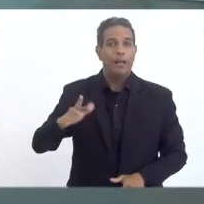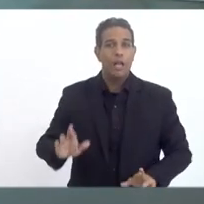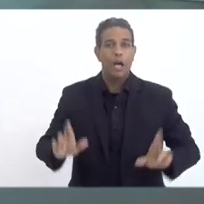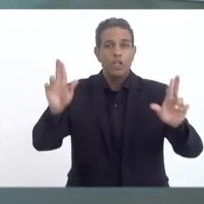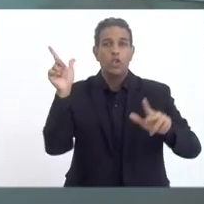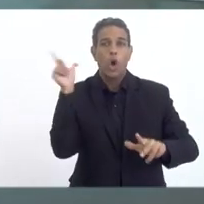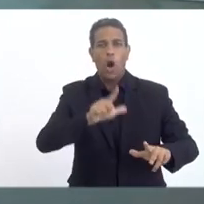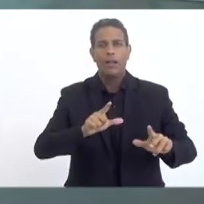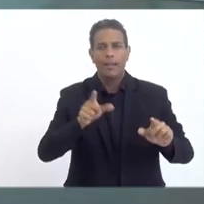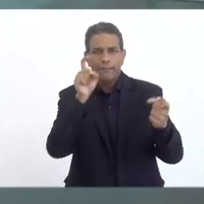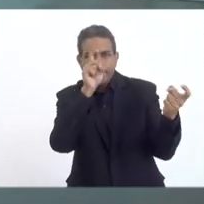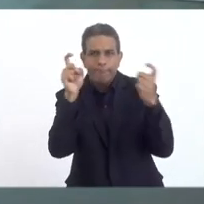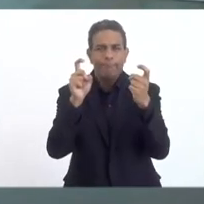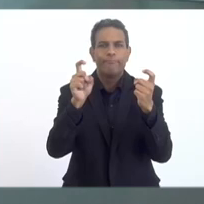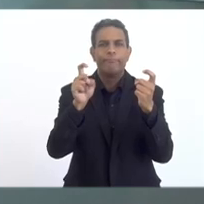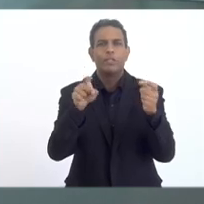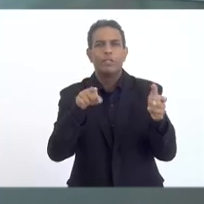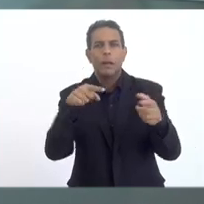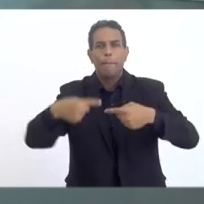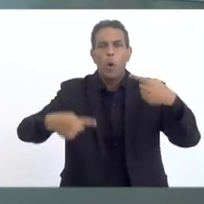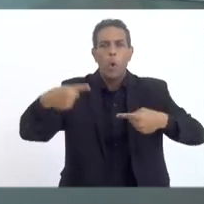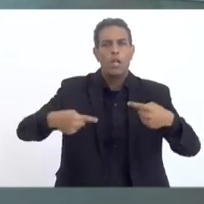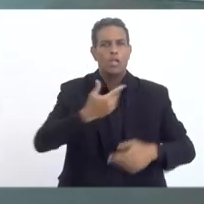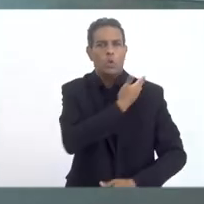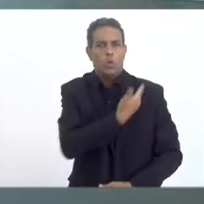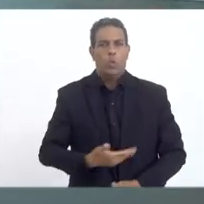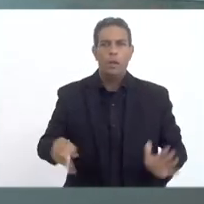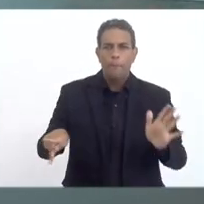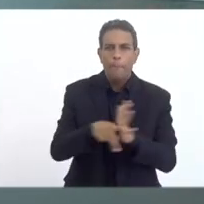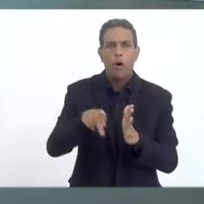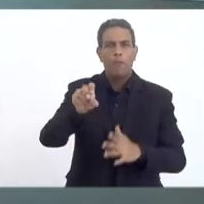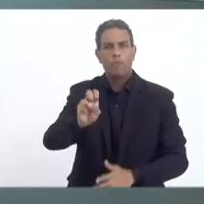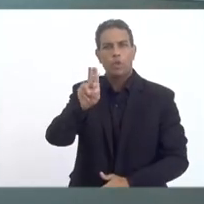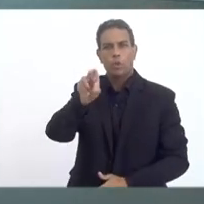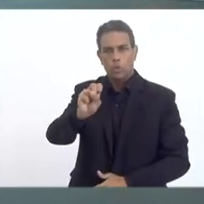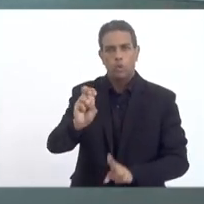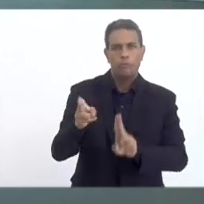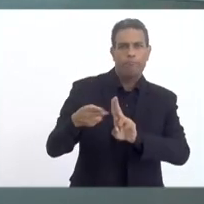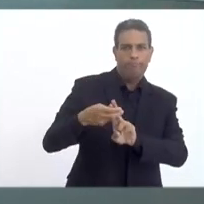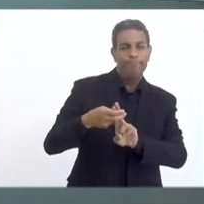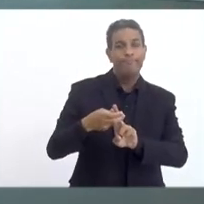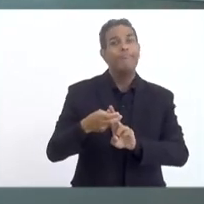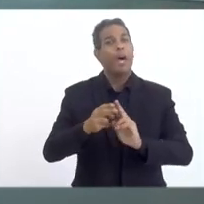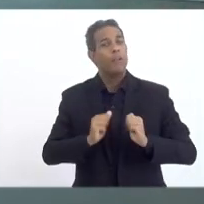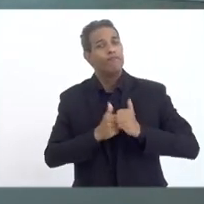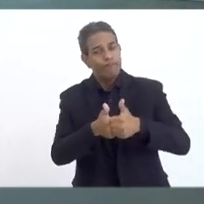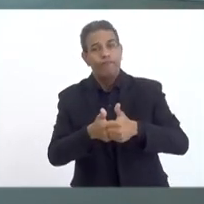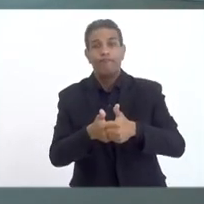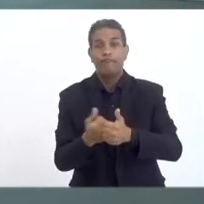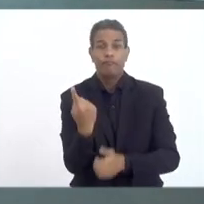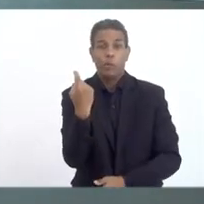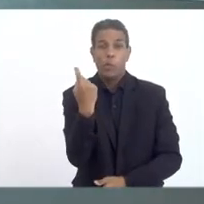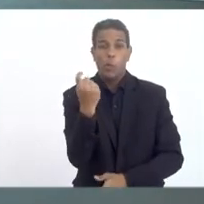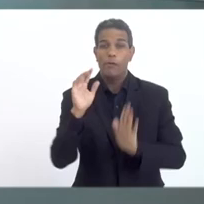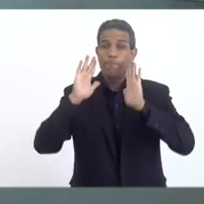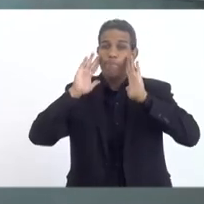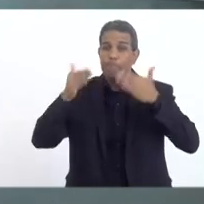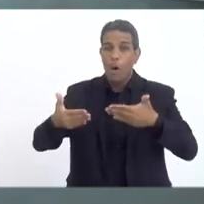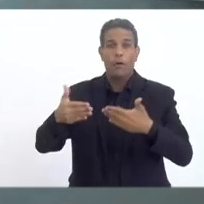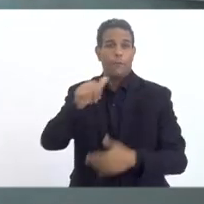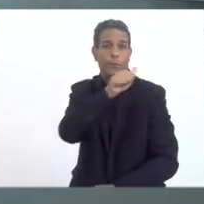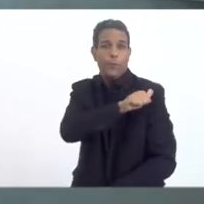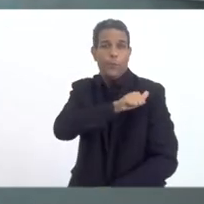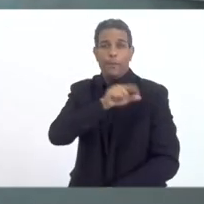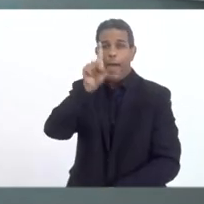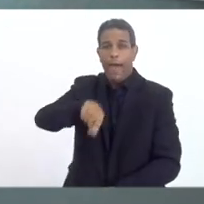pela implementação das políticas públicas do Sistema Único de Saúde. Aliás, uma carreira que é única e específica do Rio de